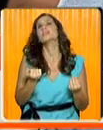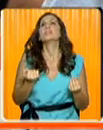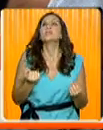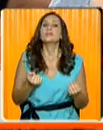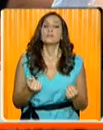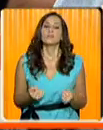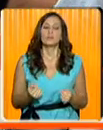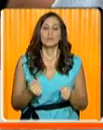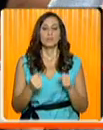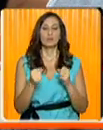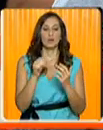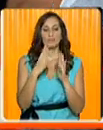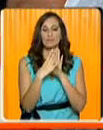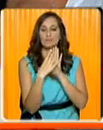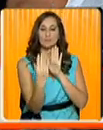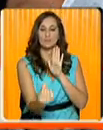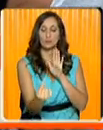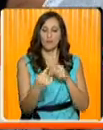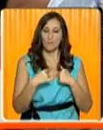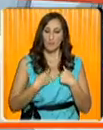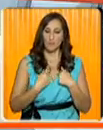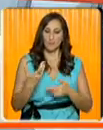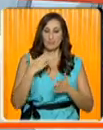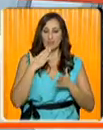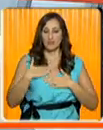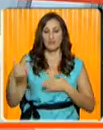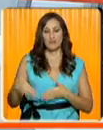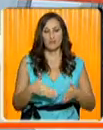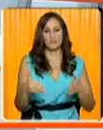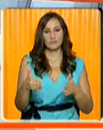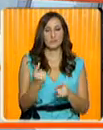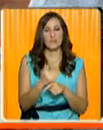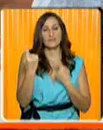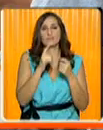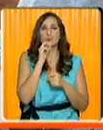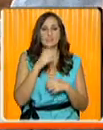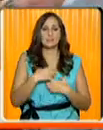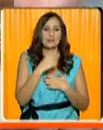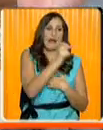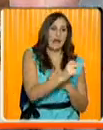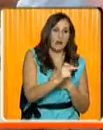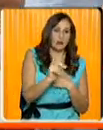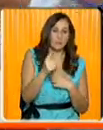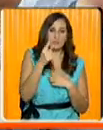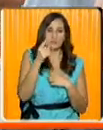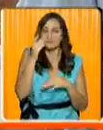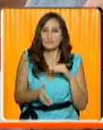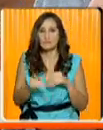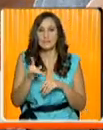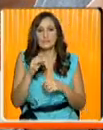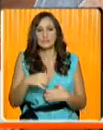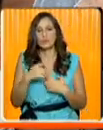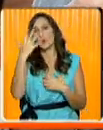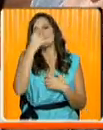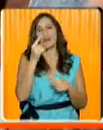encontrar referências, muitas vezes, nossas para nos guiarmos. Porque às vezes podemos estar a sentir A e no minuto a seguir já é outro. Um